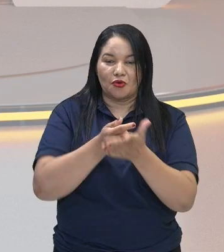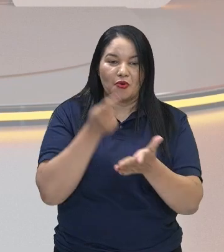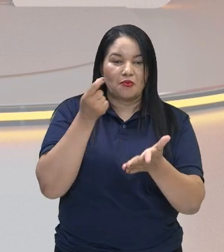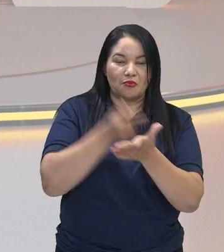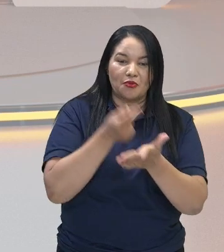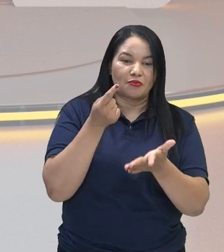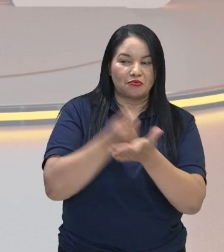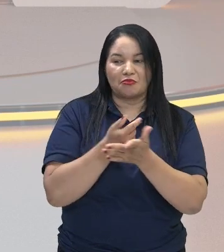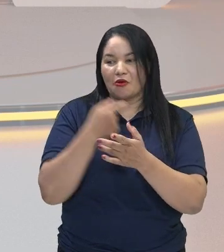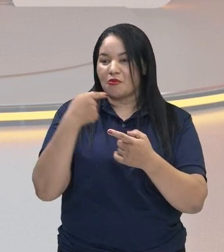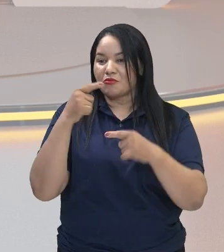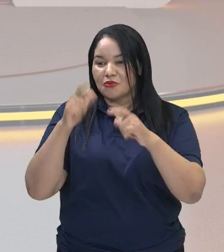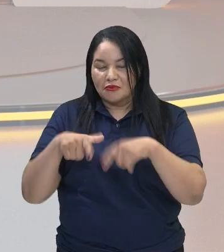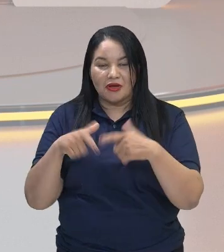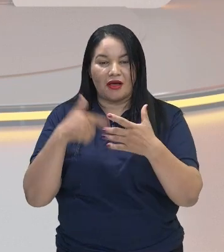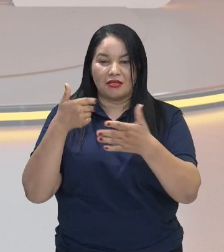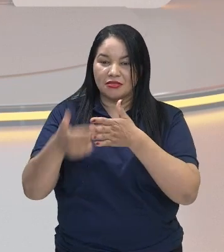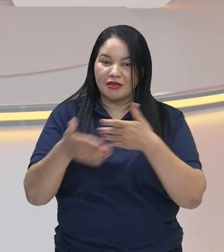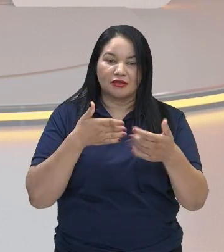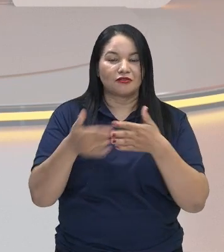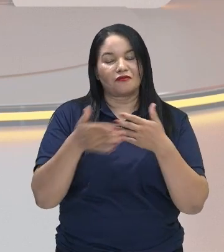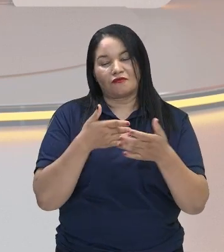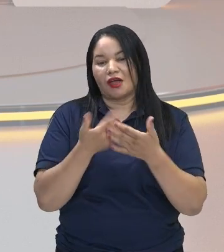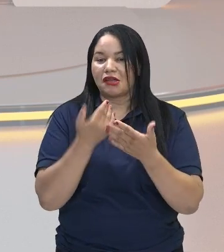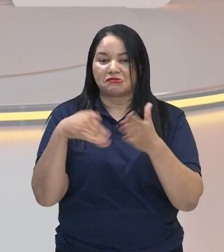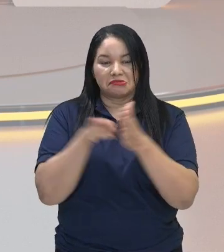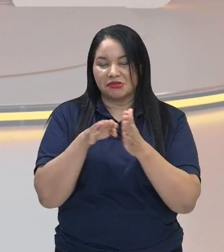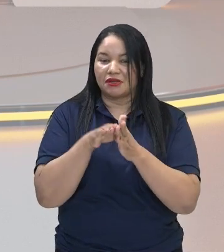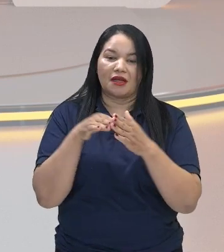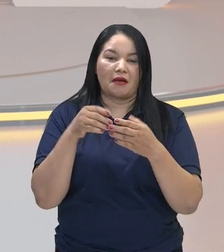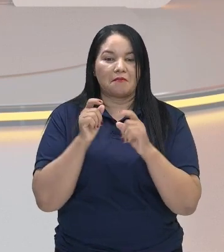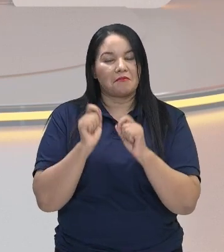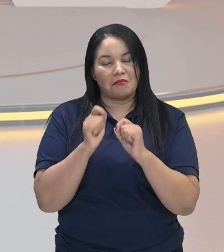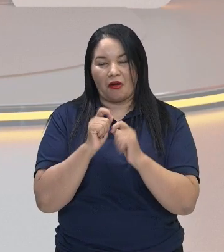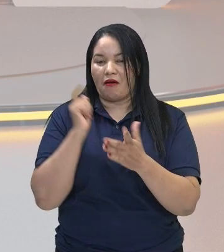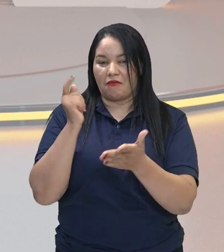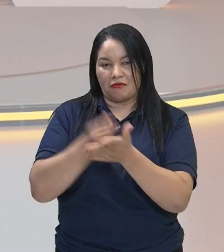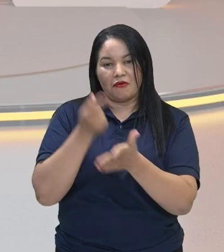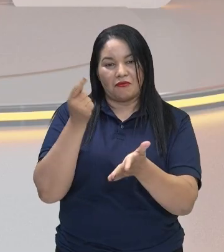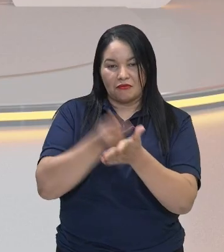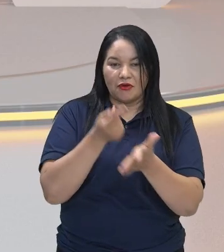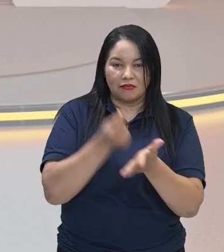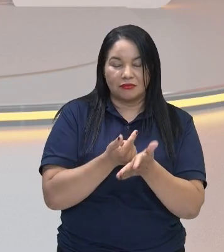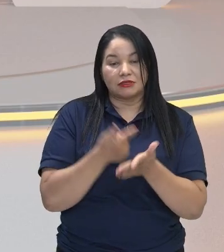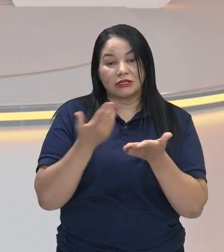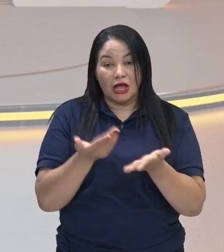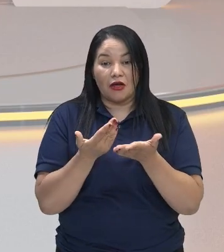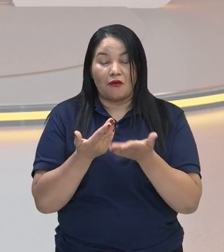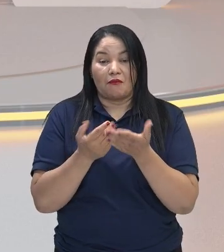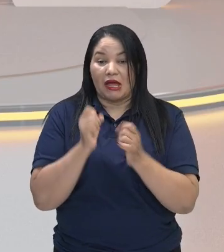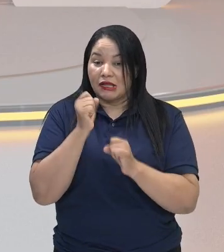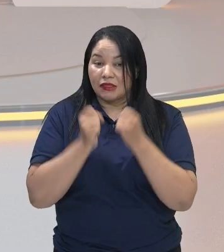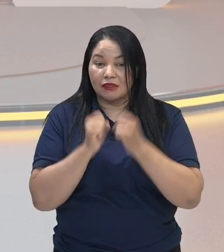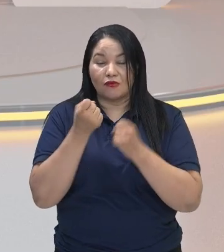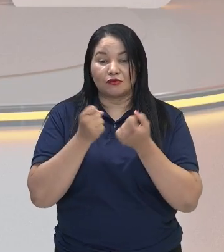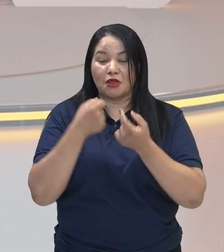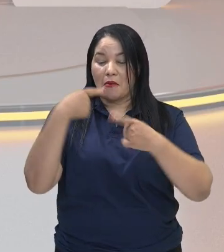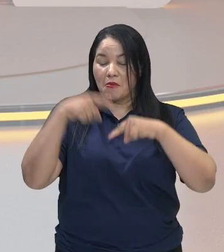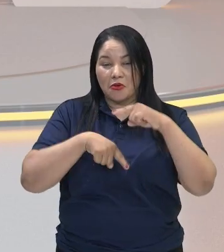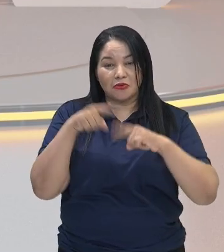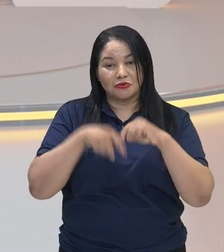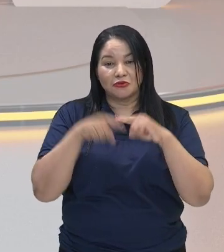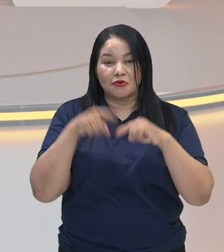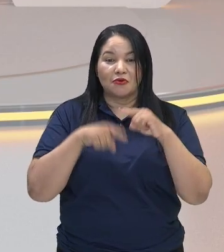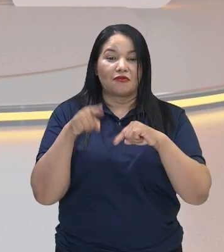que estejam e possam chegar. Uma indústria que leva esses produtos, que faz com que